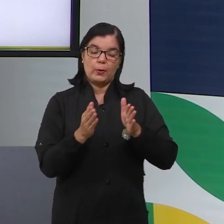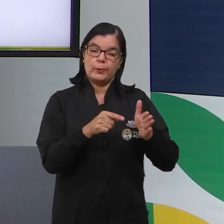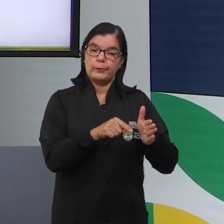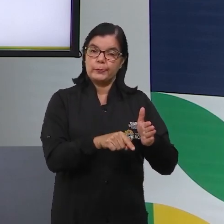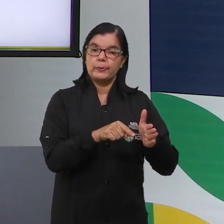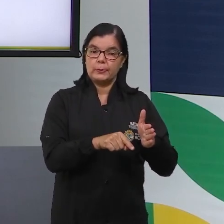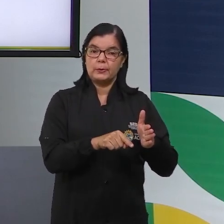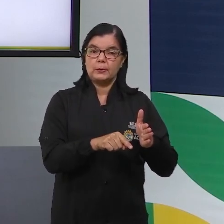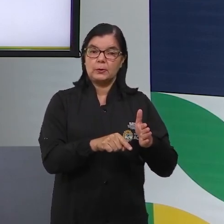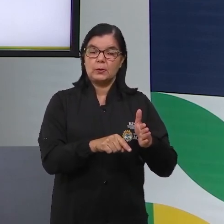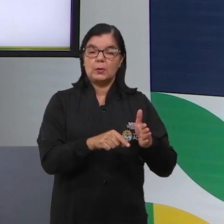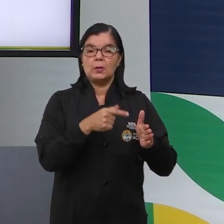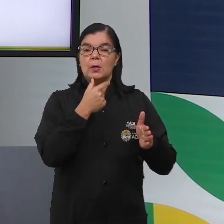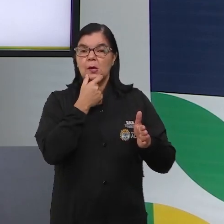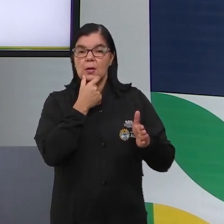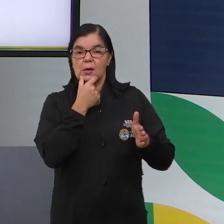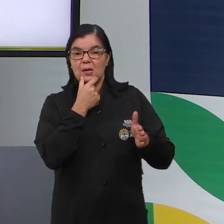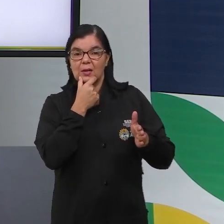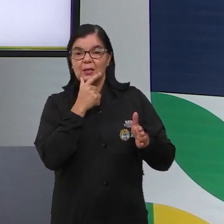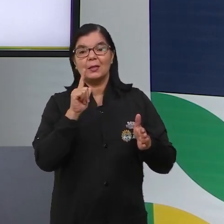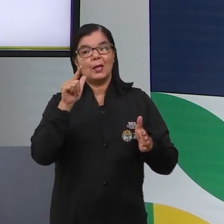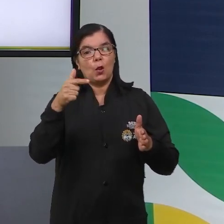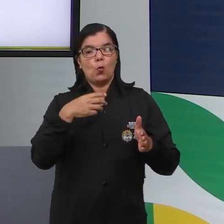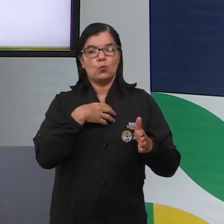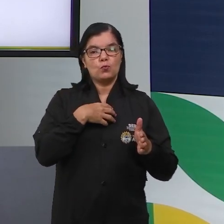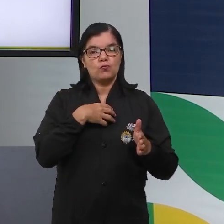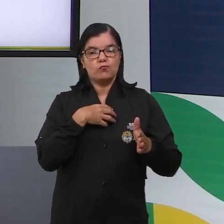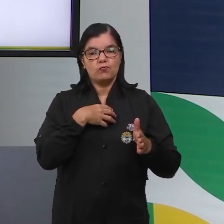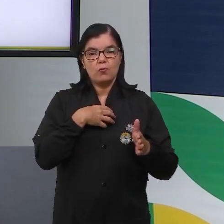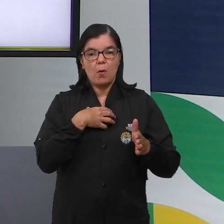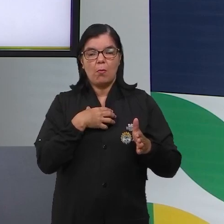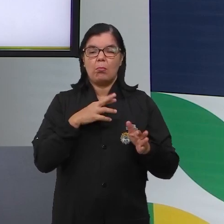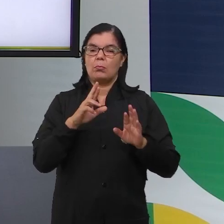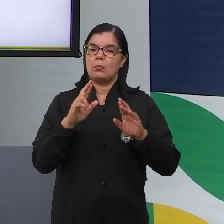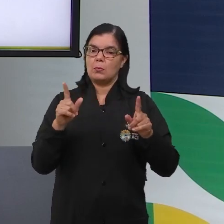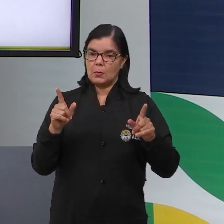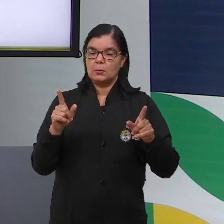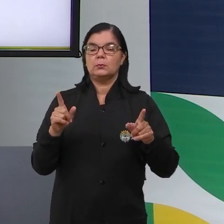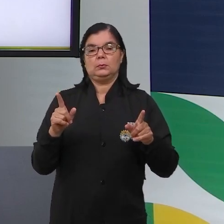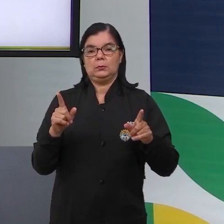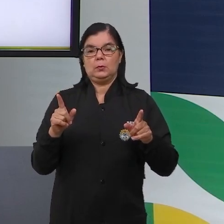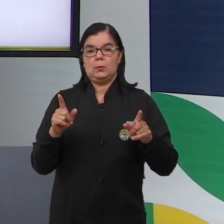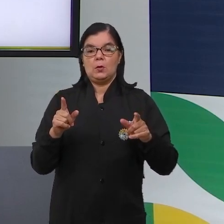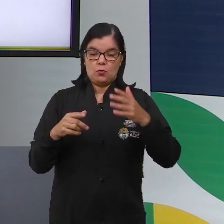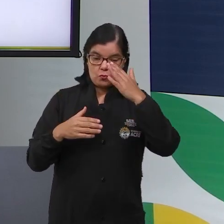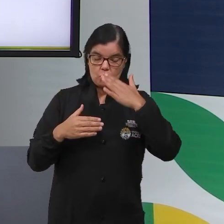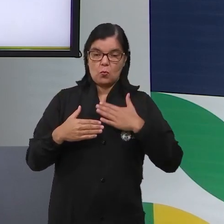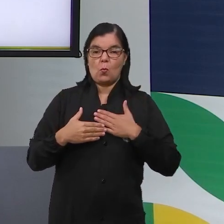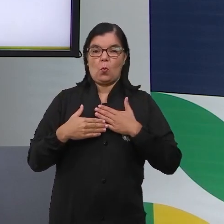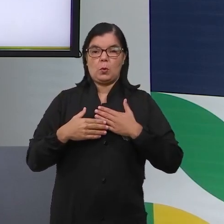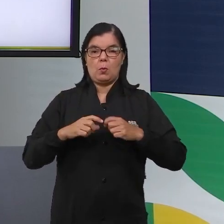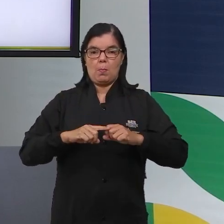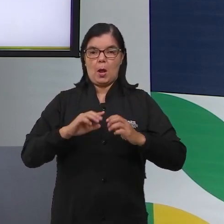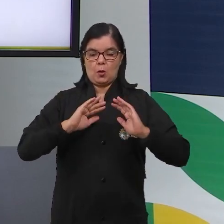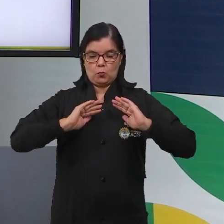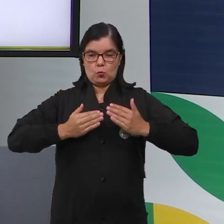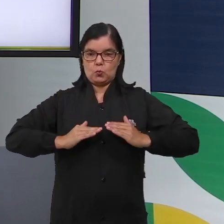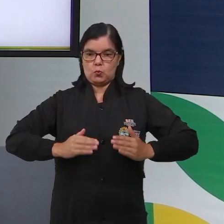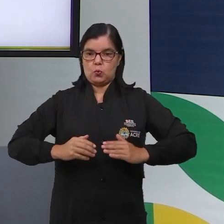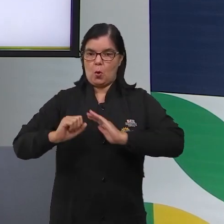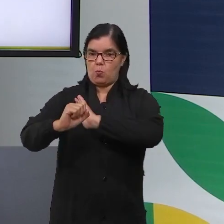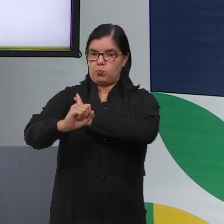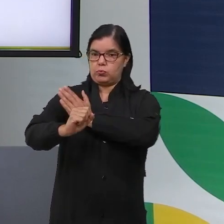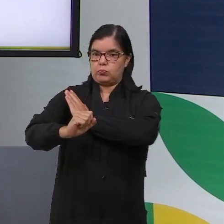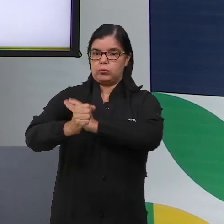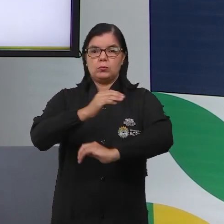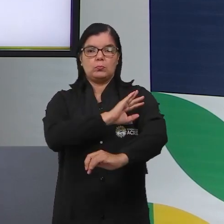pessoas de língua inglesa têm uma outra dinâmica, outra abordagem, são outros tipos de corpos mais estruturados, robustos e